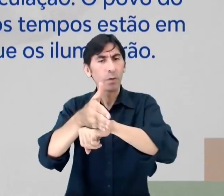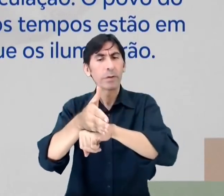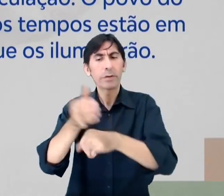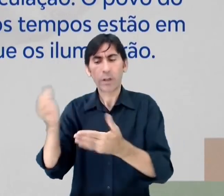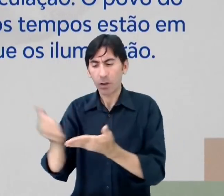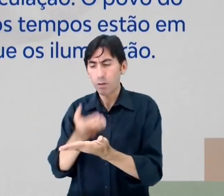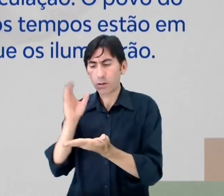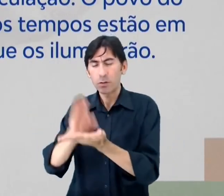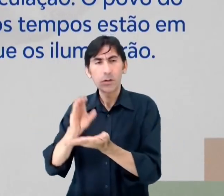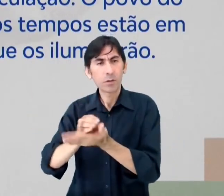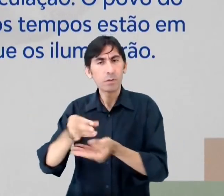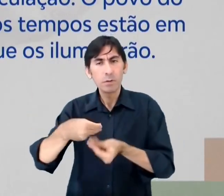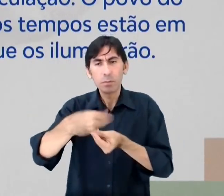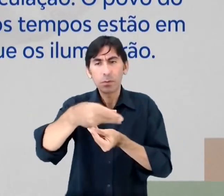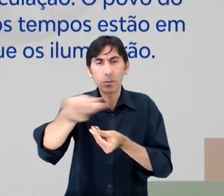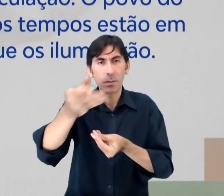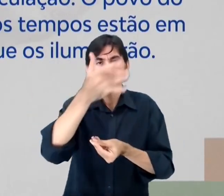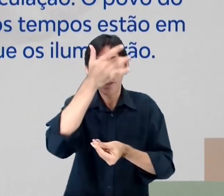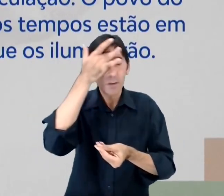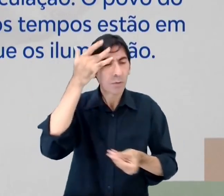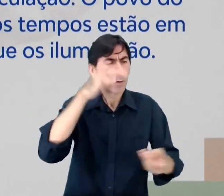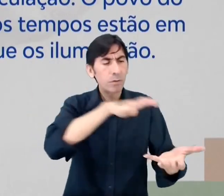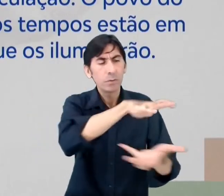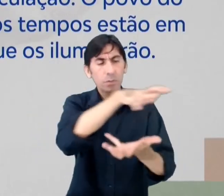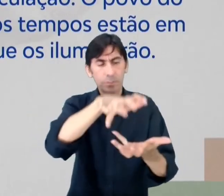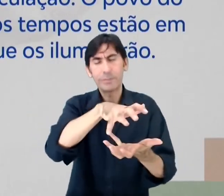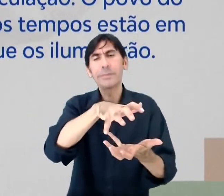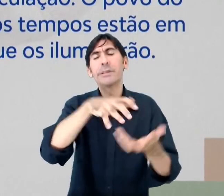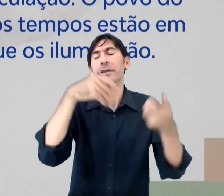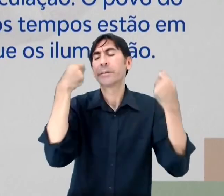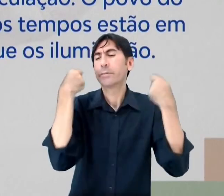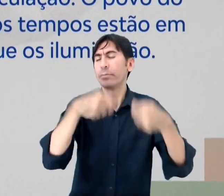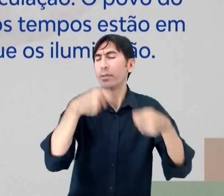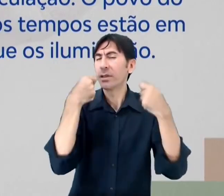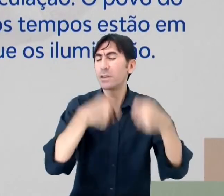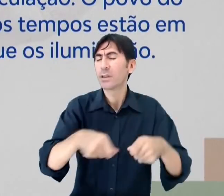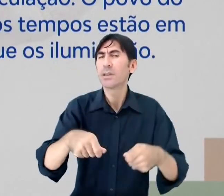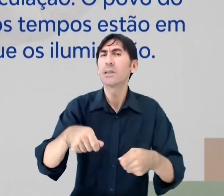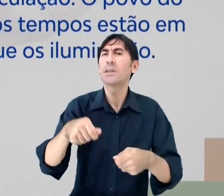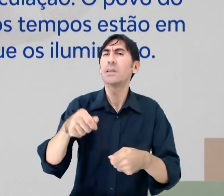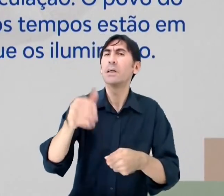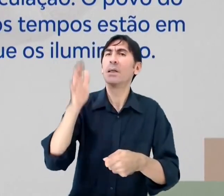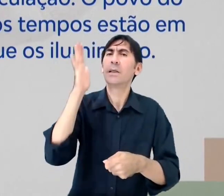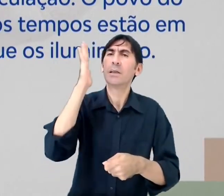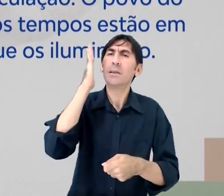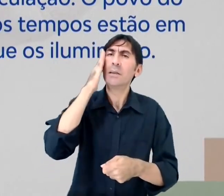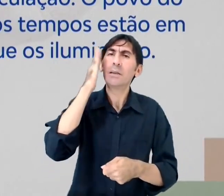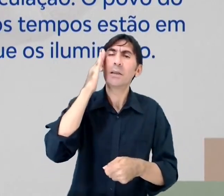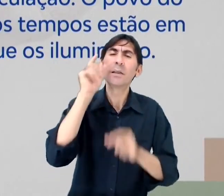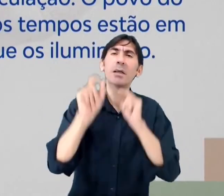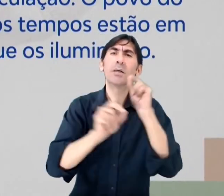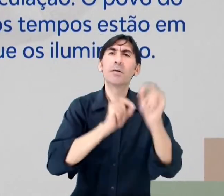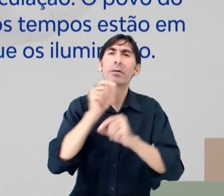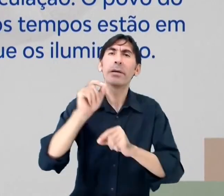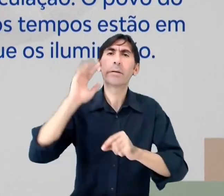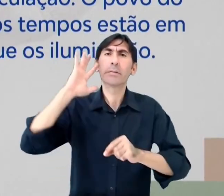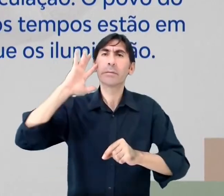O povo do mundo necessita saber que os sinais dos tempos estão em